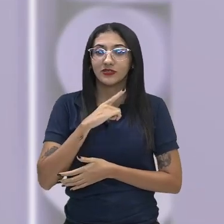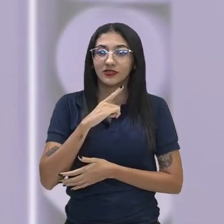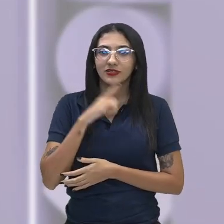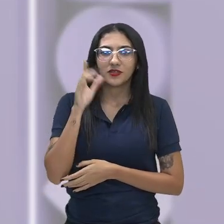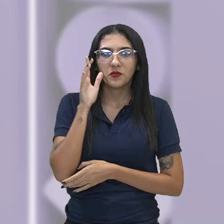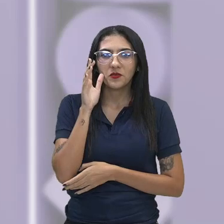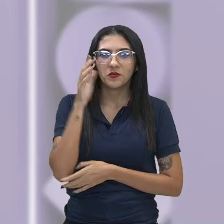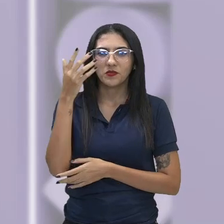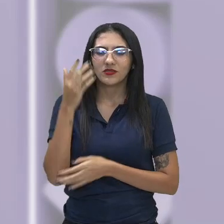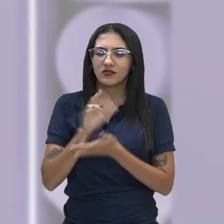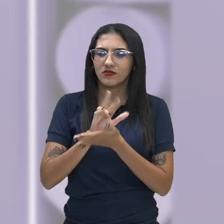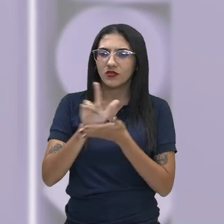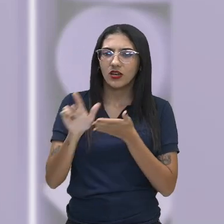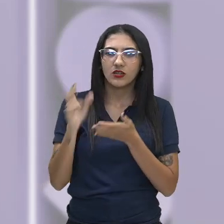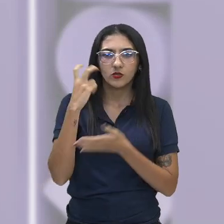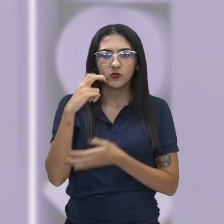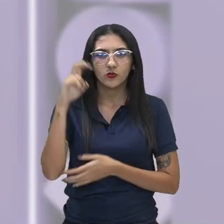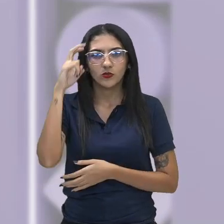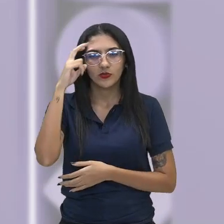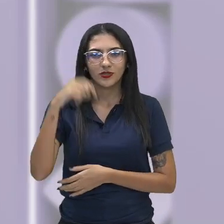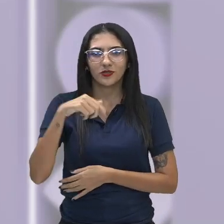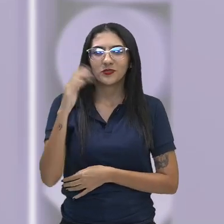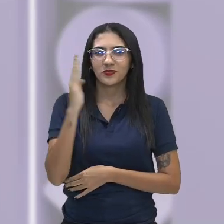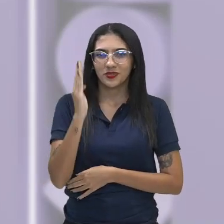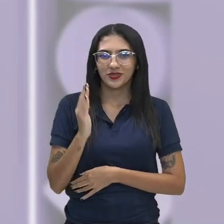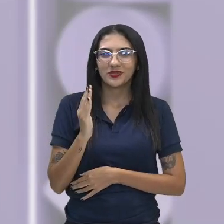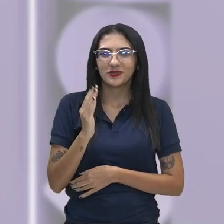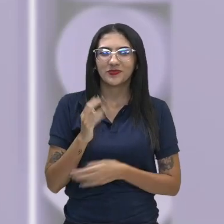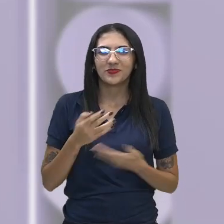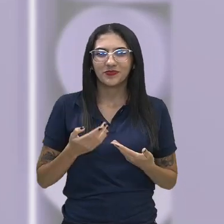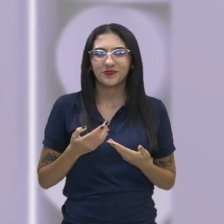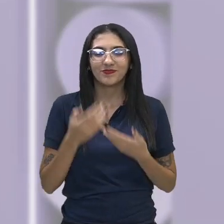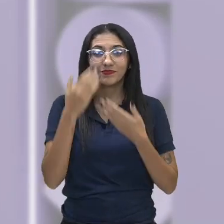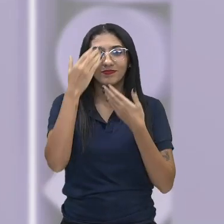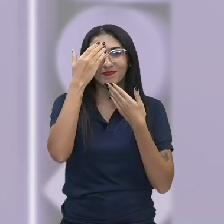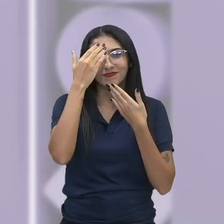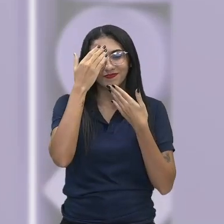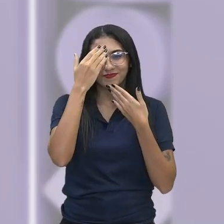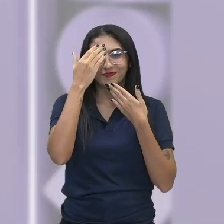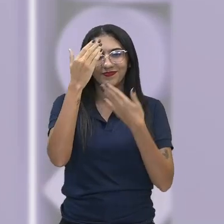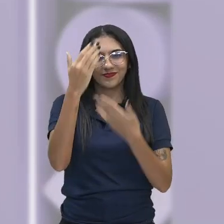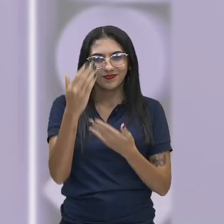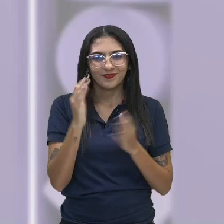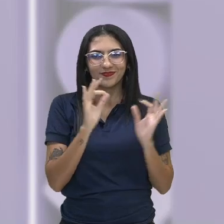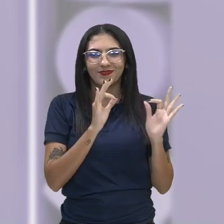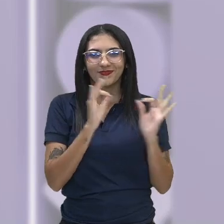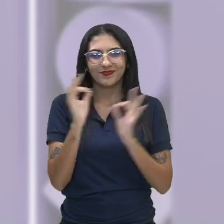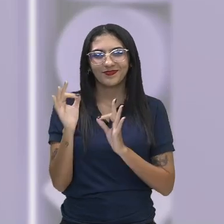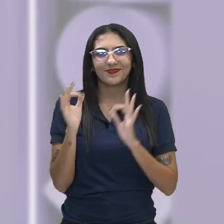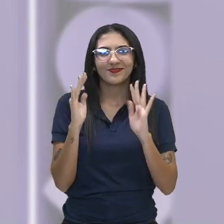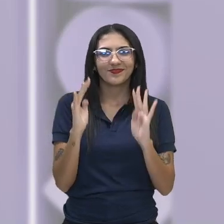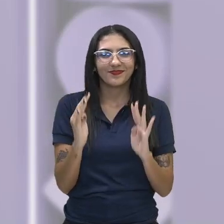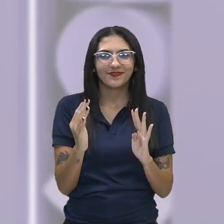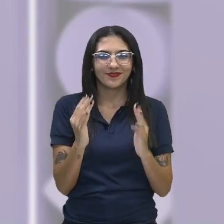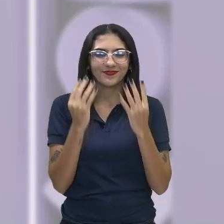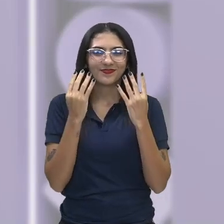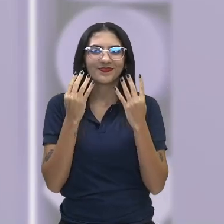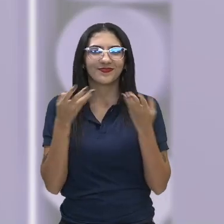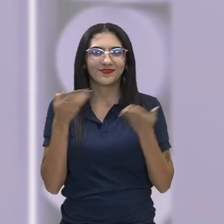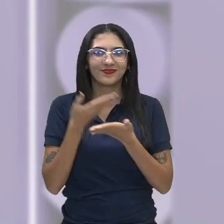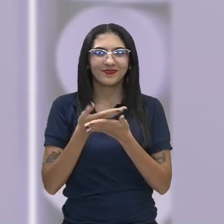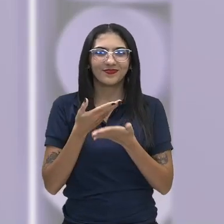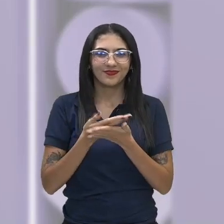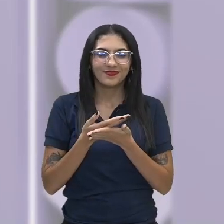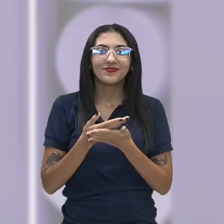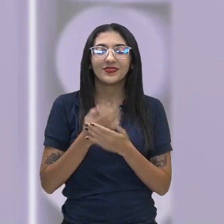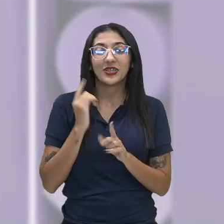várias culturas aqui no nosso Brasil. Então, te agradecemos a sua grata colaboração e